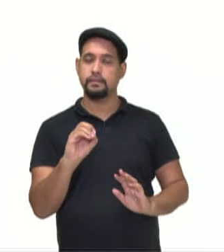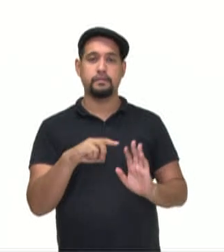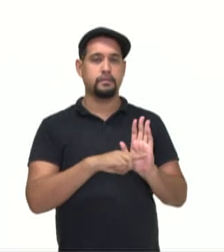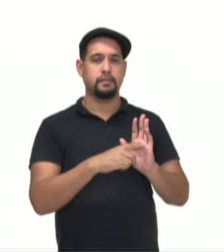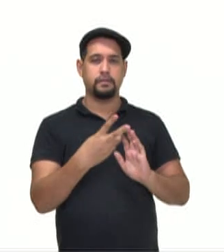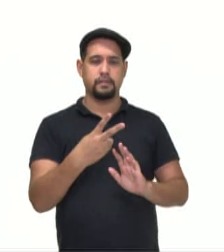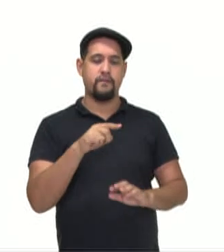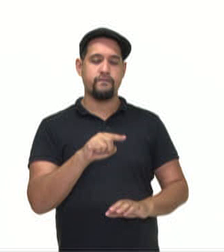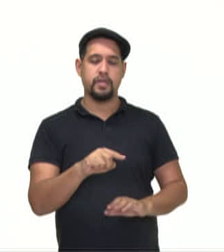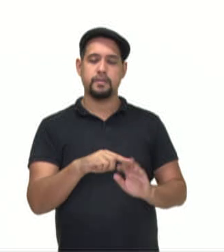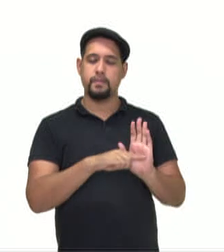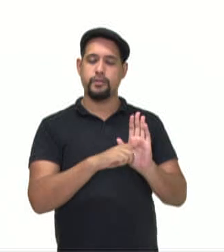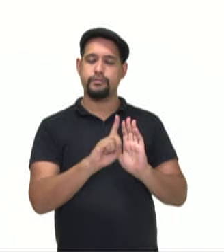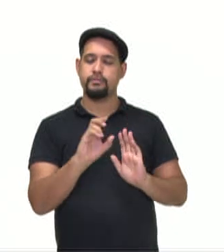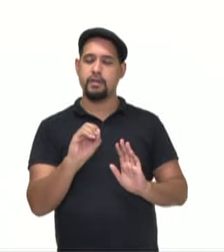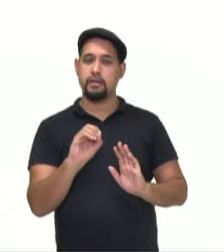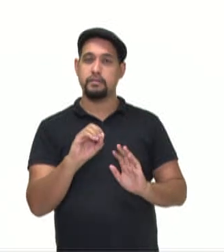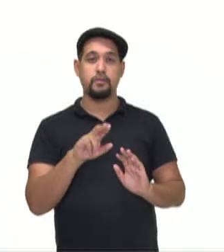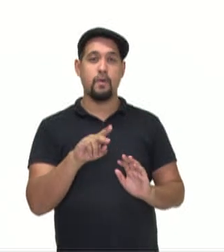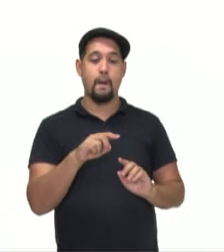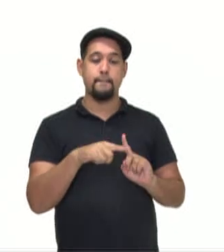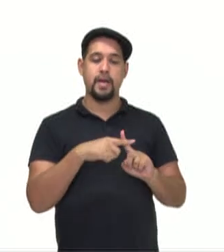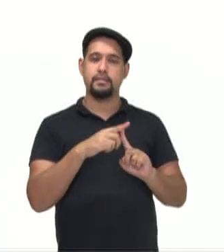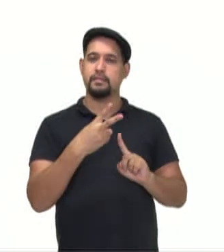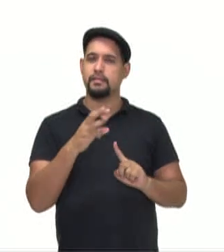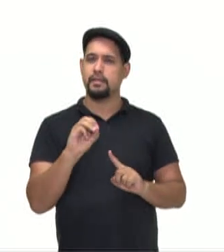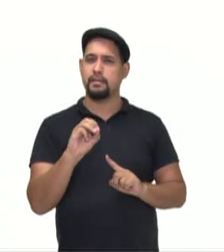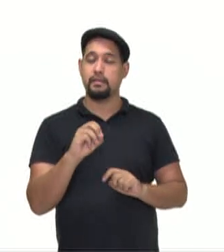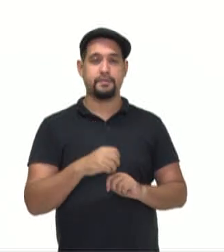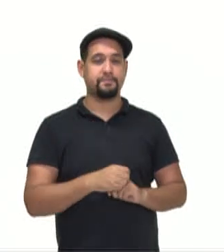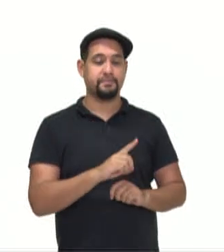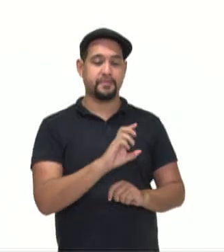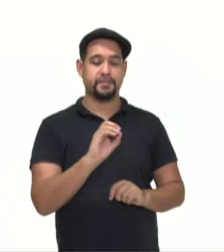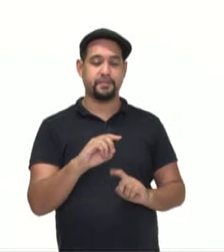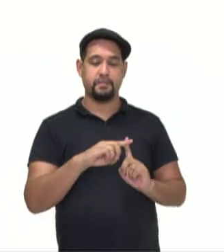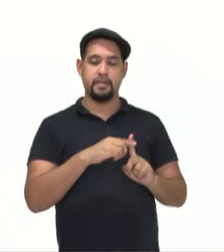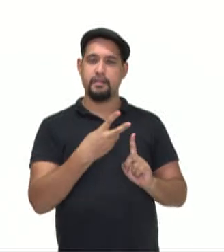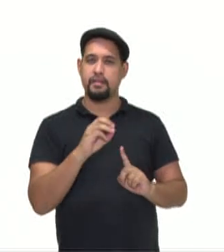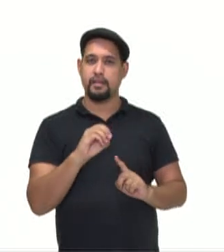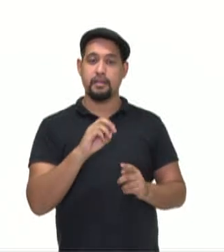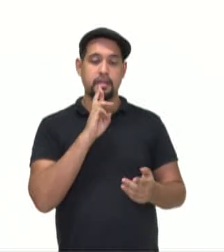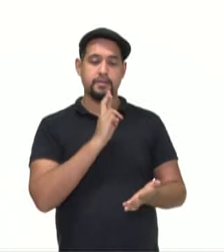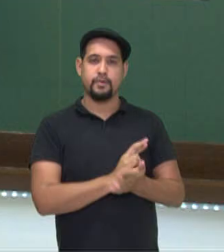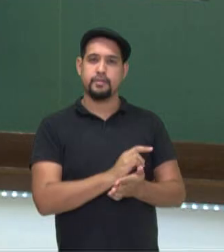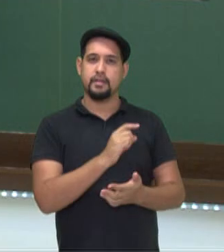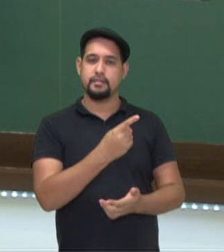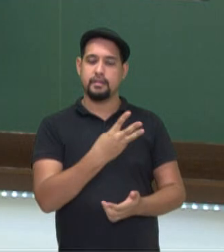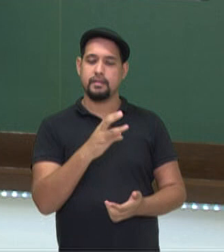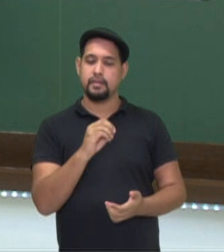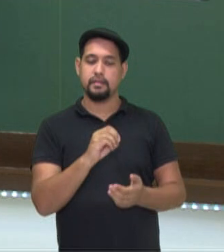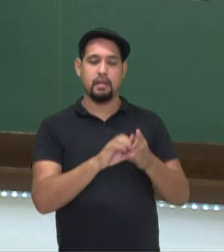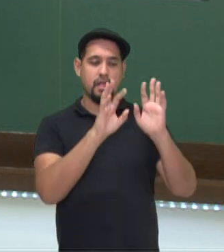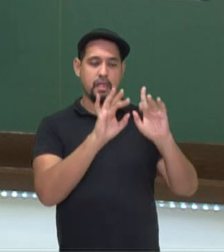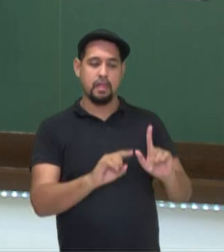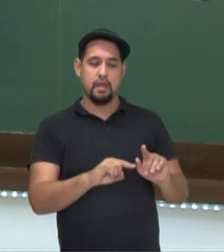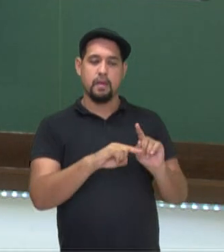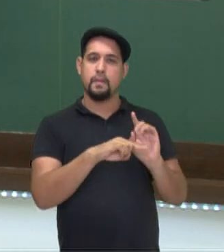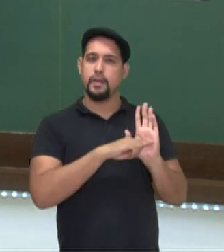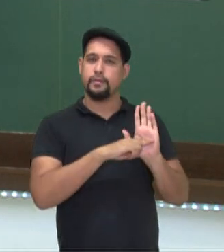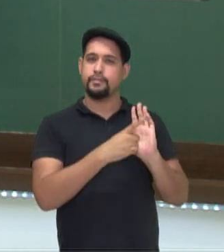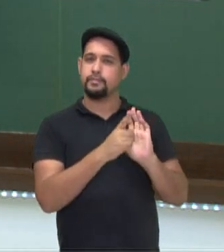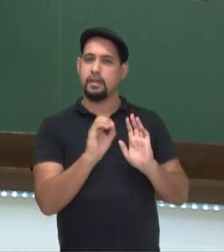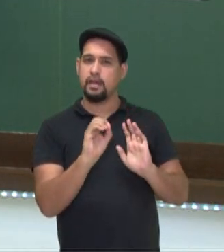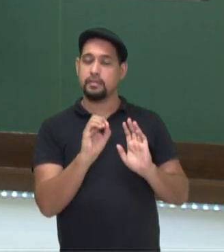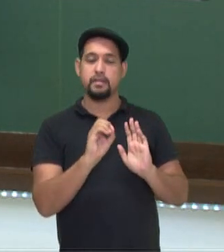Menos 3 vezes menos 10 vai dar mais 30. Então, 100 mais 30 é 130. Então, se você digitar menos 10 no